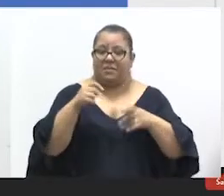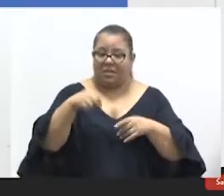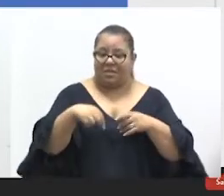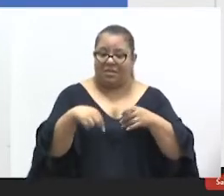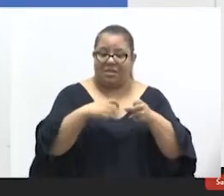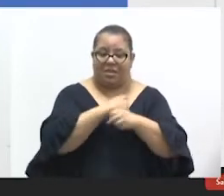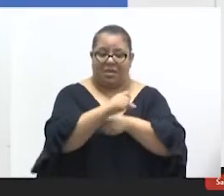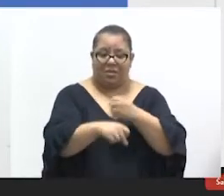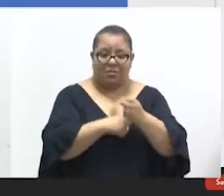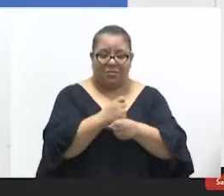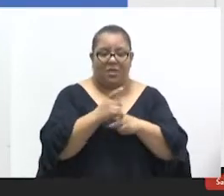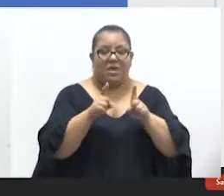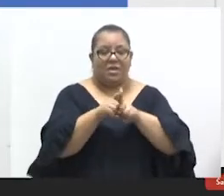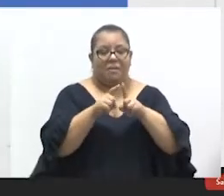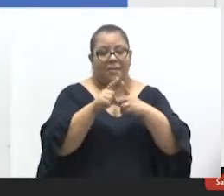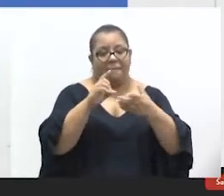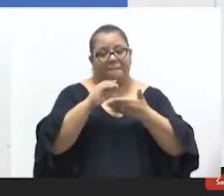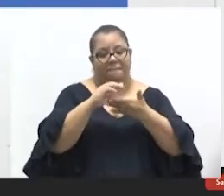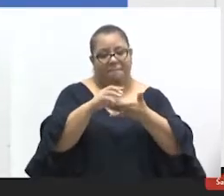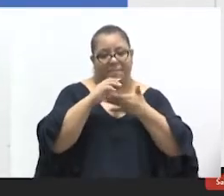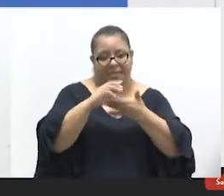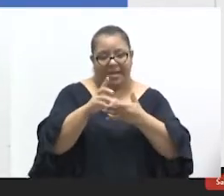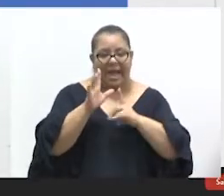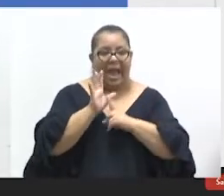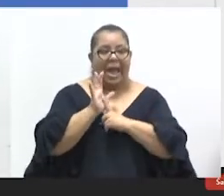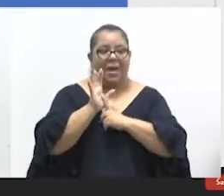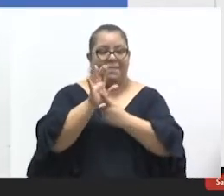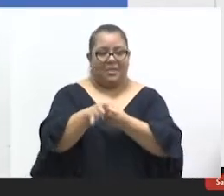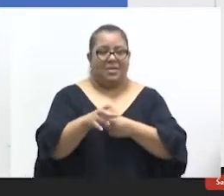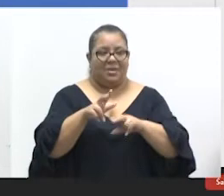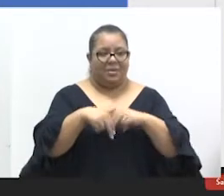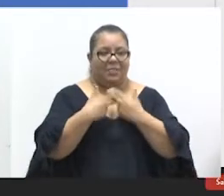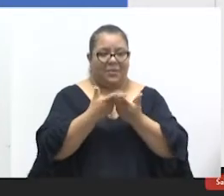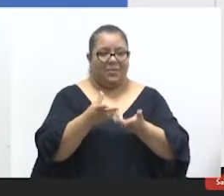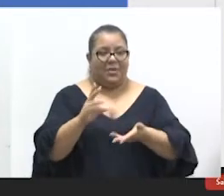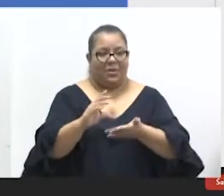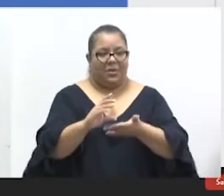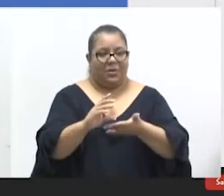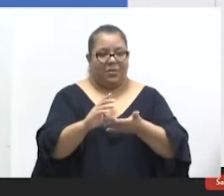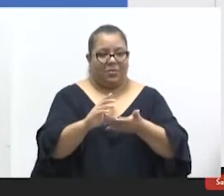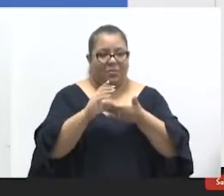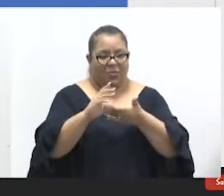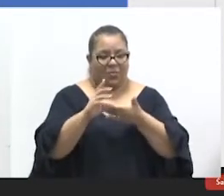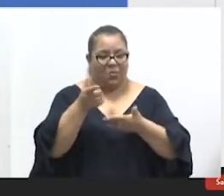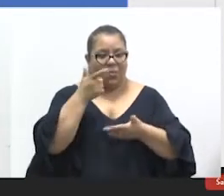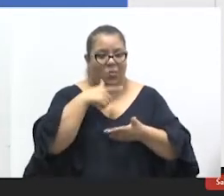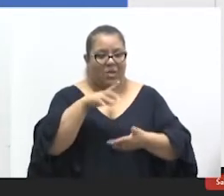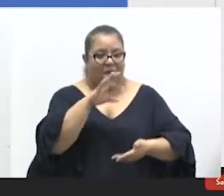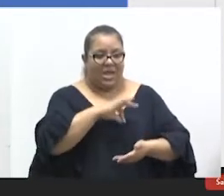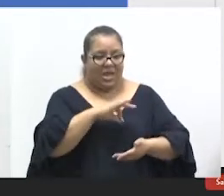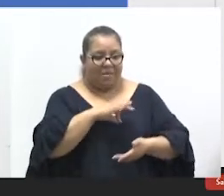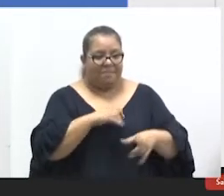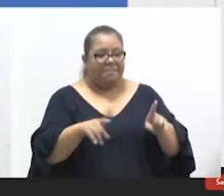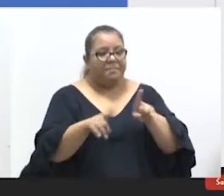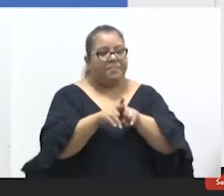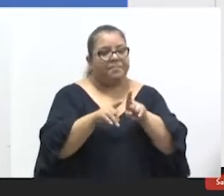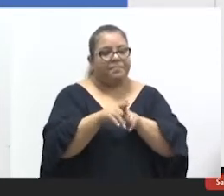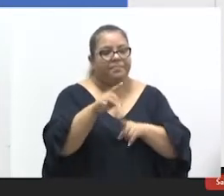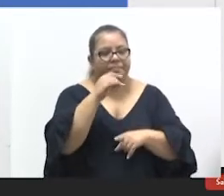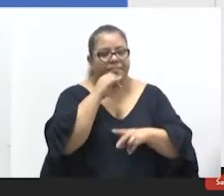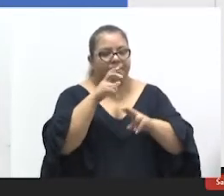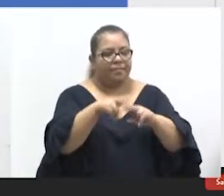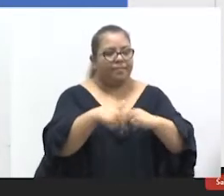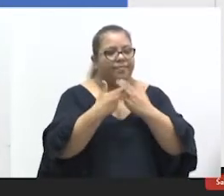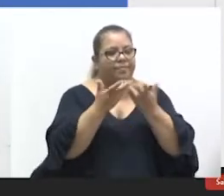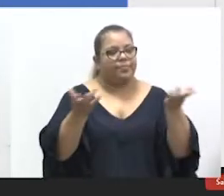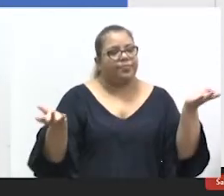ao financiamento, o que já tem sido apresentado e faturado. Bom, em relação à neoplasia maligna da próstata, nós